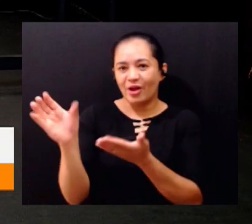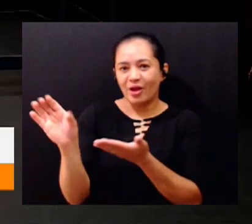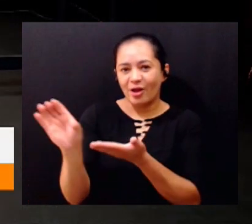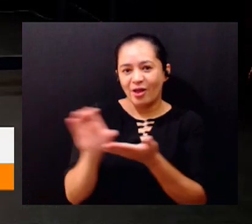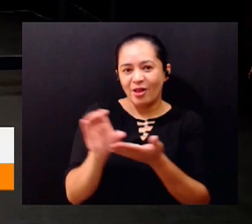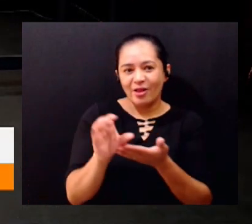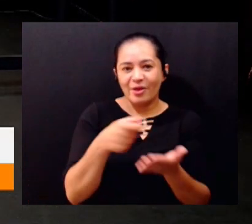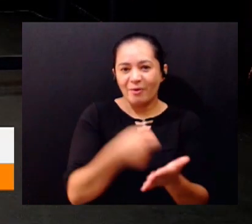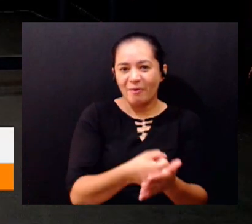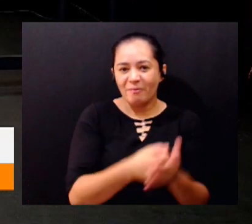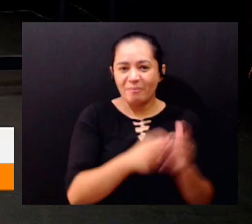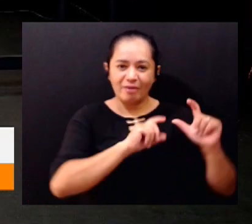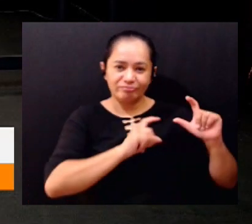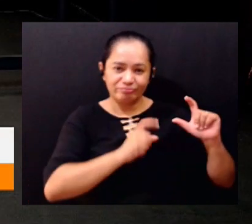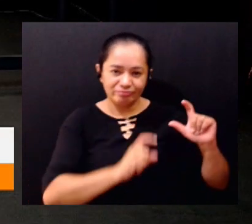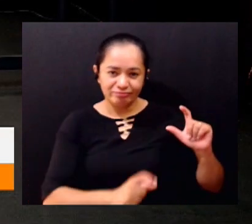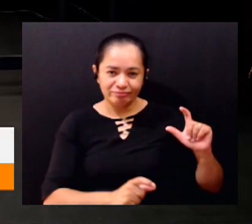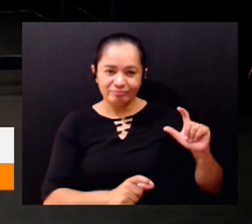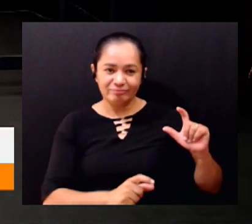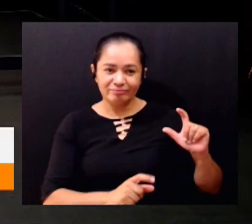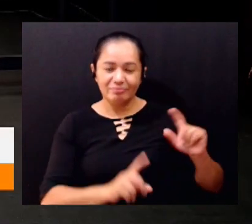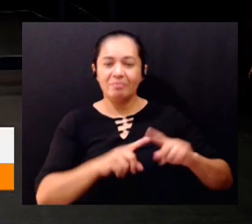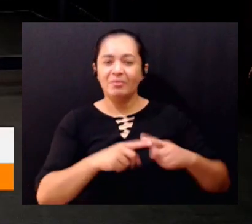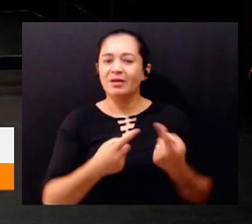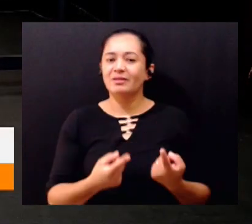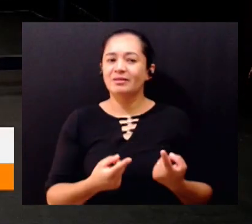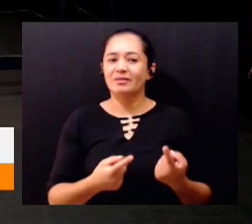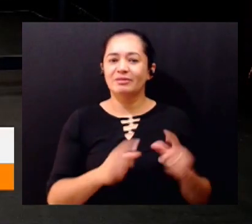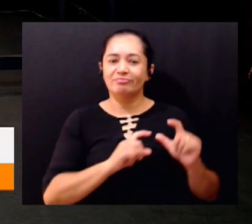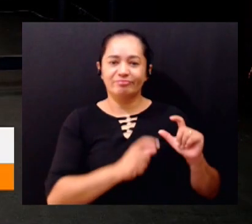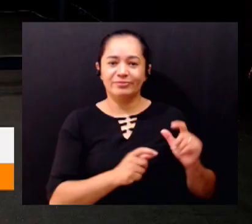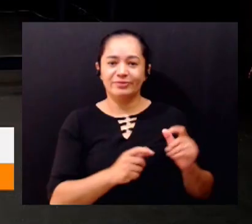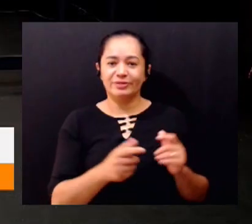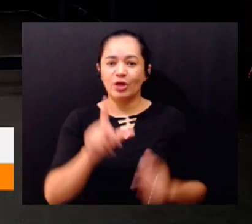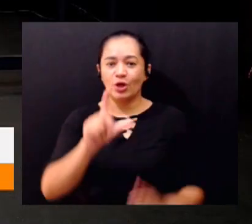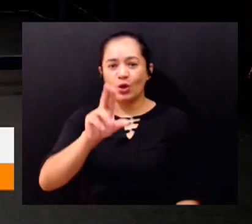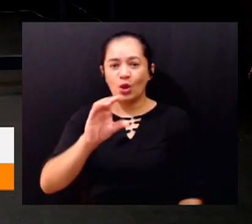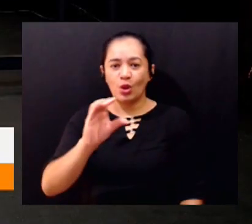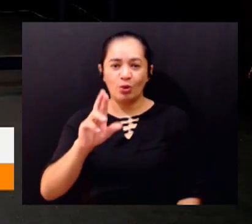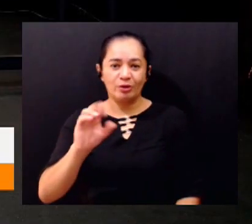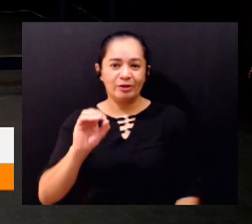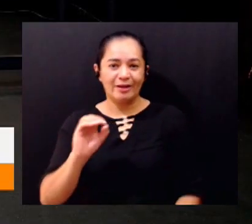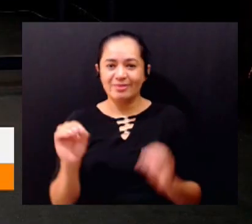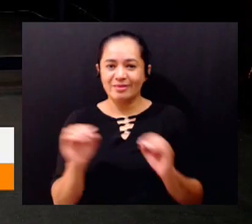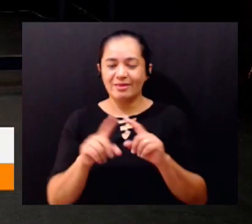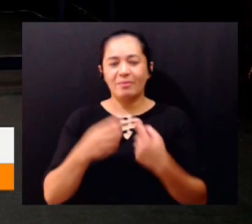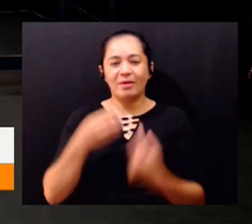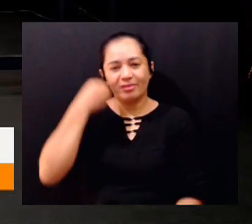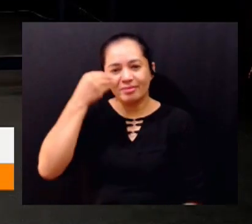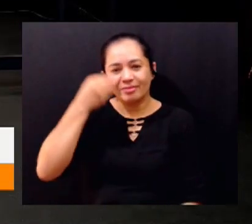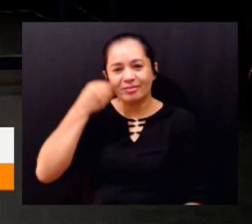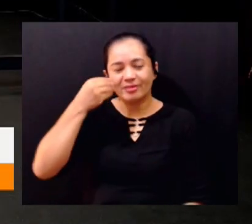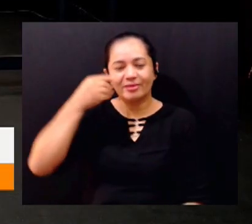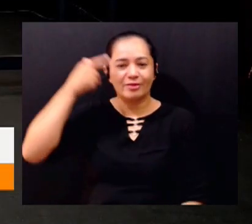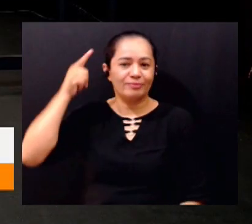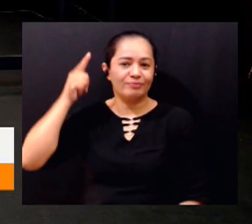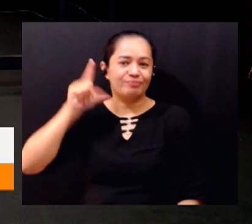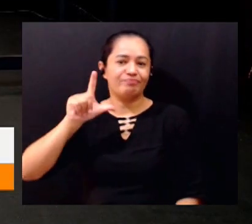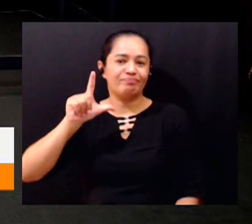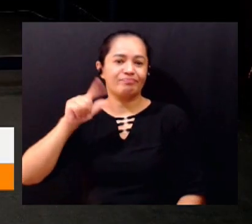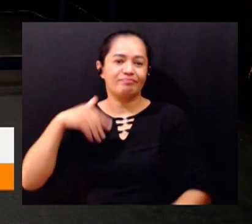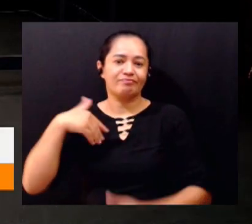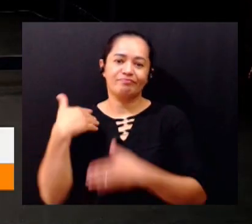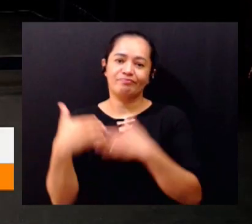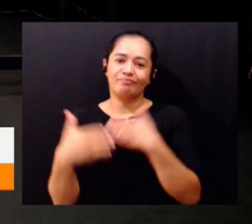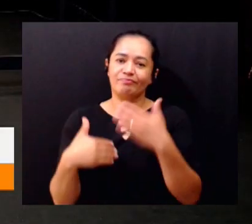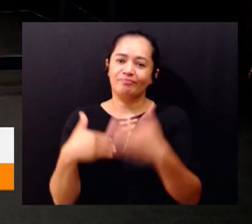das contas os quadrinhos, assim, não deram lucro, mas foram o que deram mais experiência para mim, né? Então, assim, aí, nessa diferença de passar de